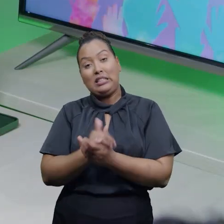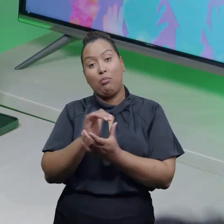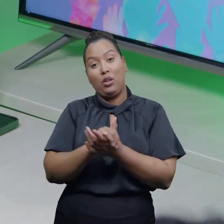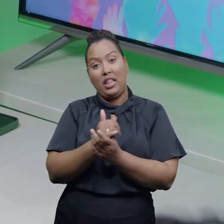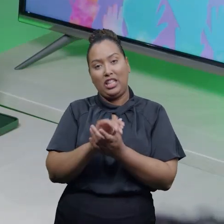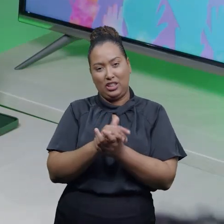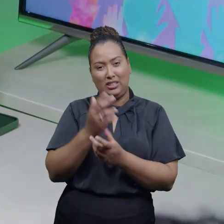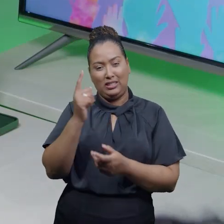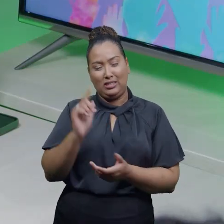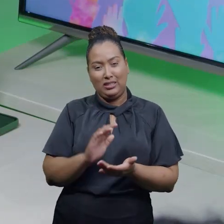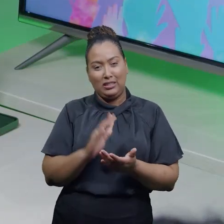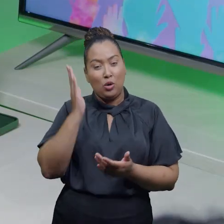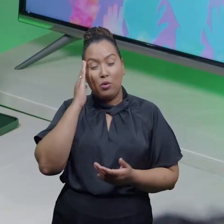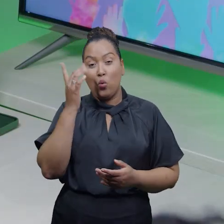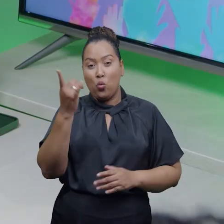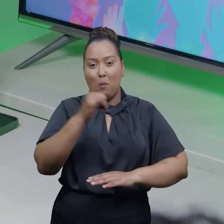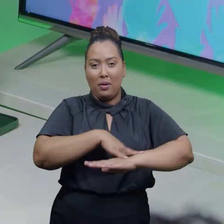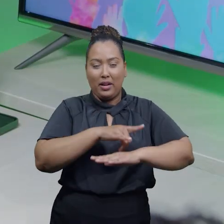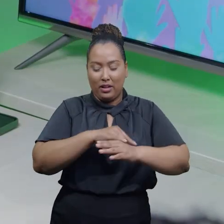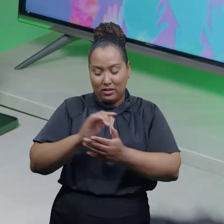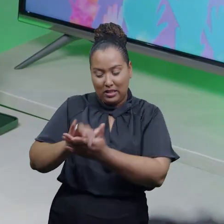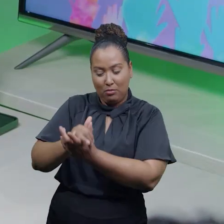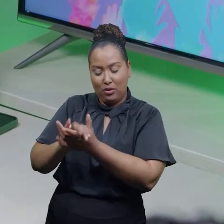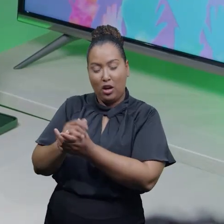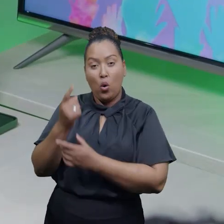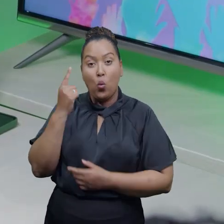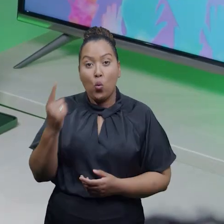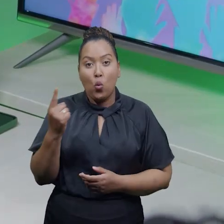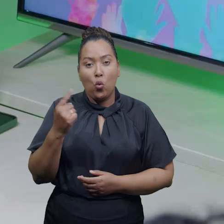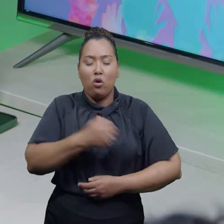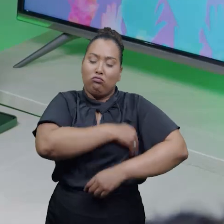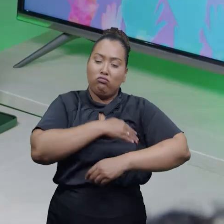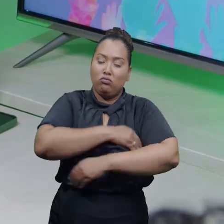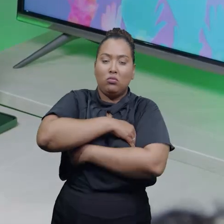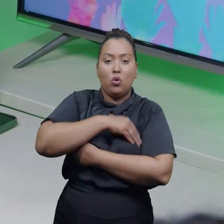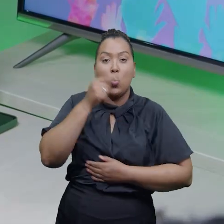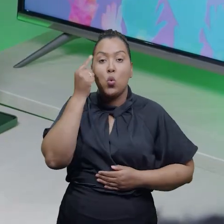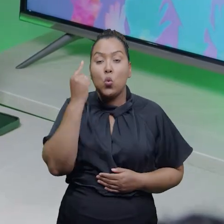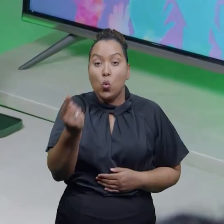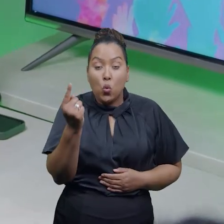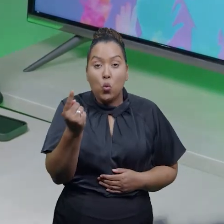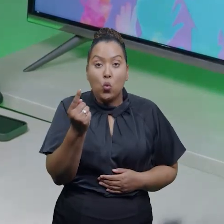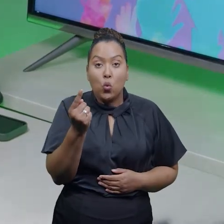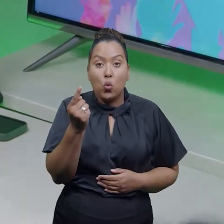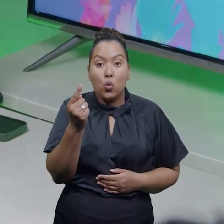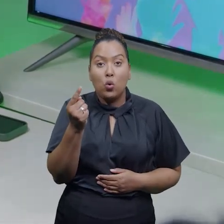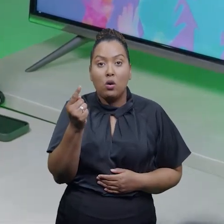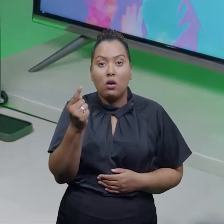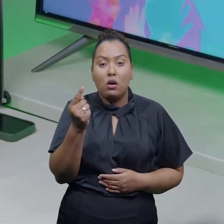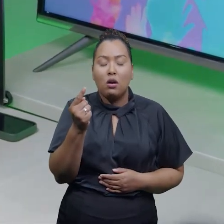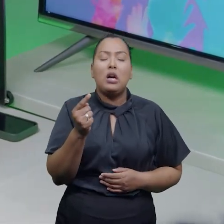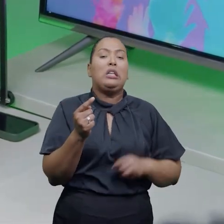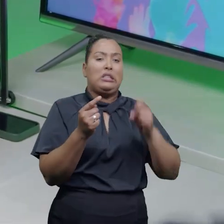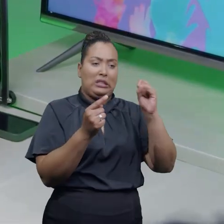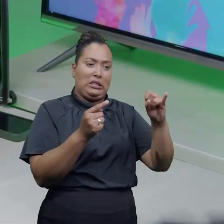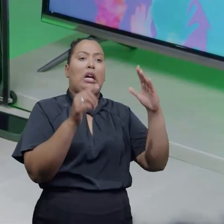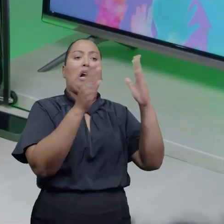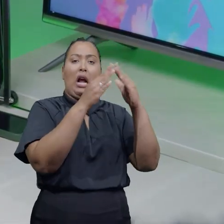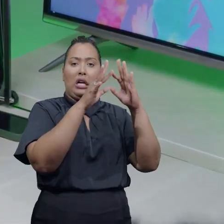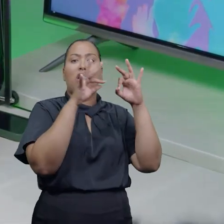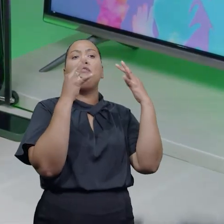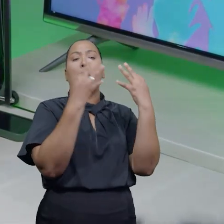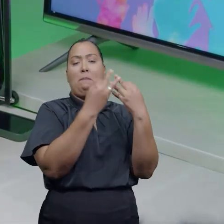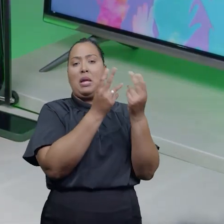usando uma barra de sabonete que ficava no banheiro, como se fosse um banheiro de uma casa, onde só